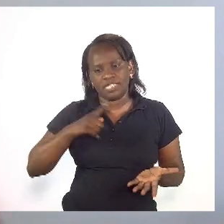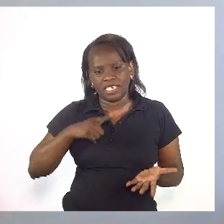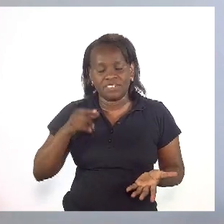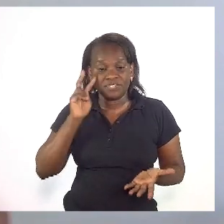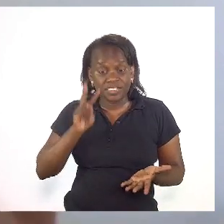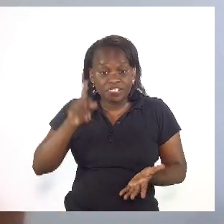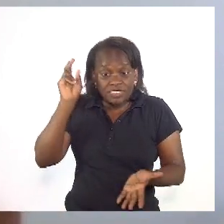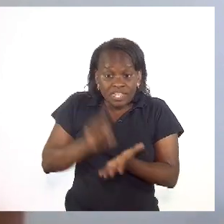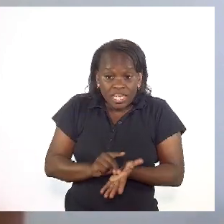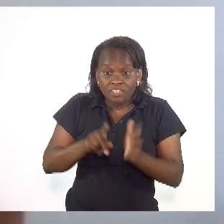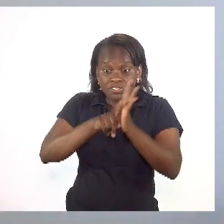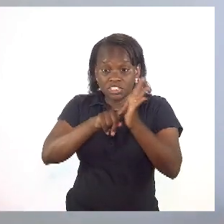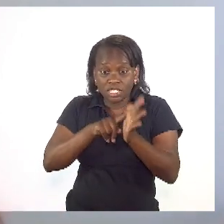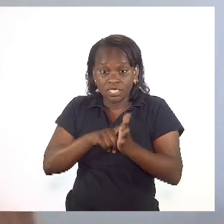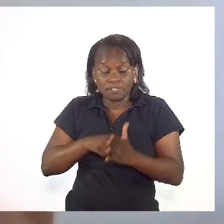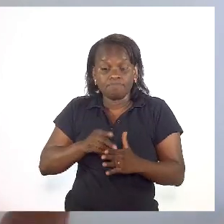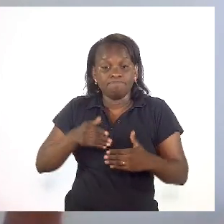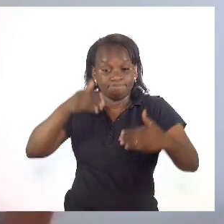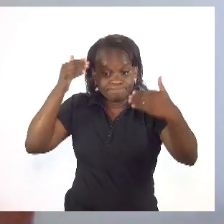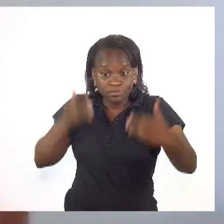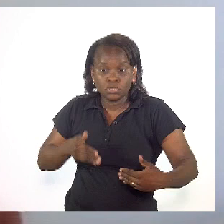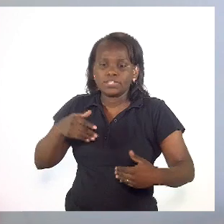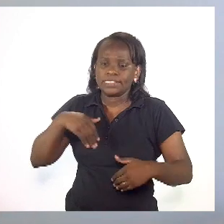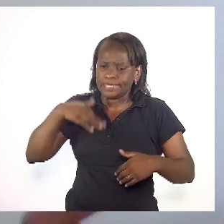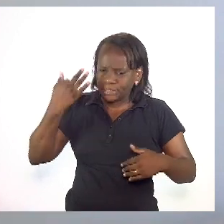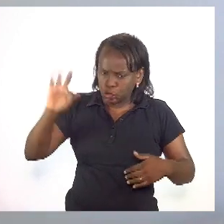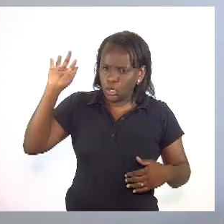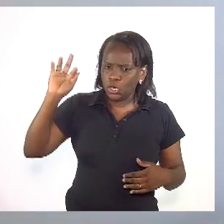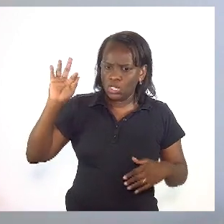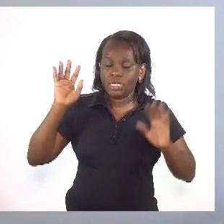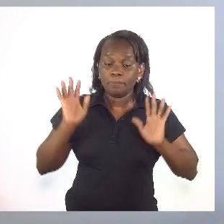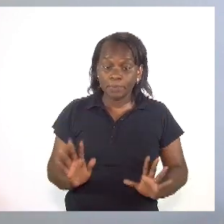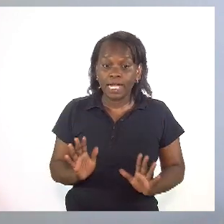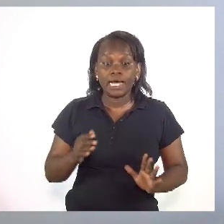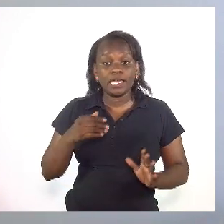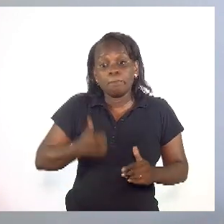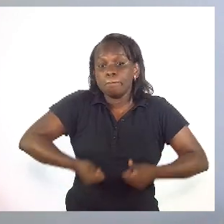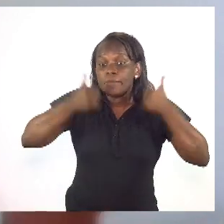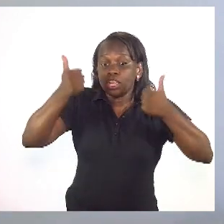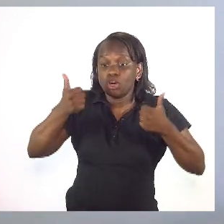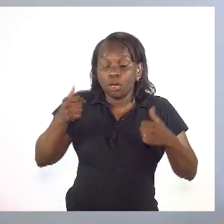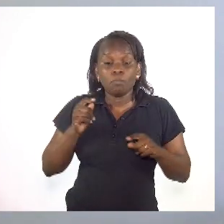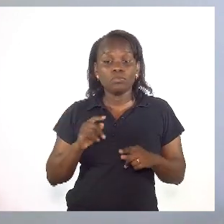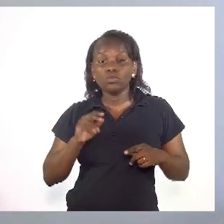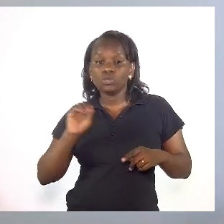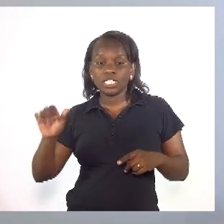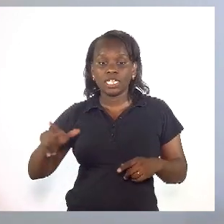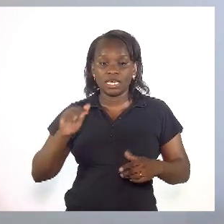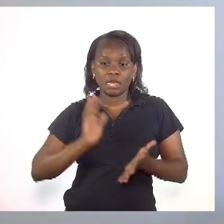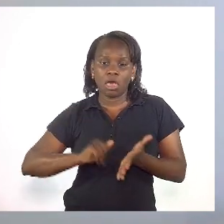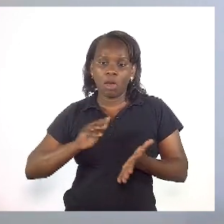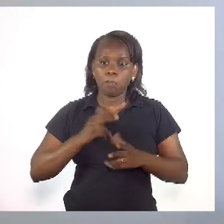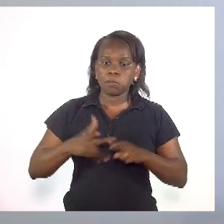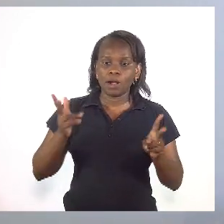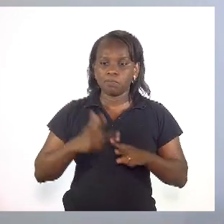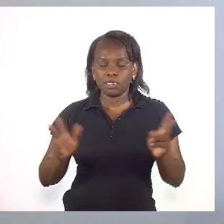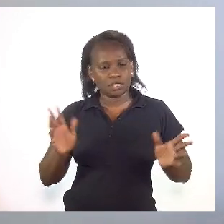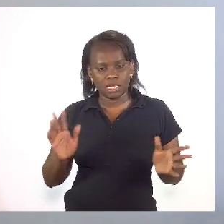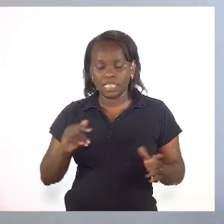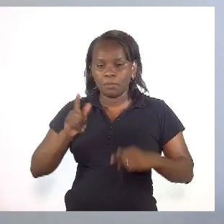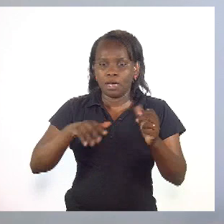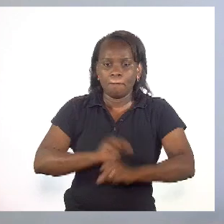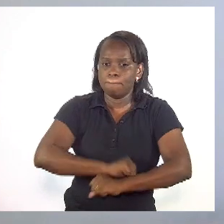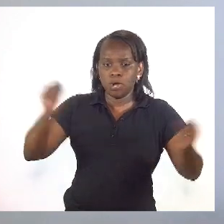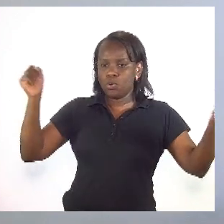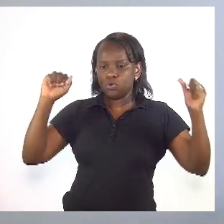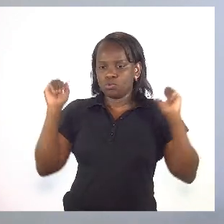a realidade fiscal de frente é mais dolorido, porém se mostra melhor que maquiar a situação fiscal e criar uma bomba relógio no